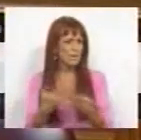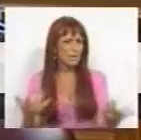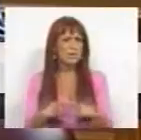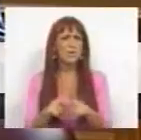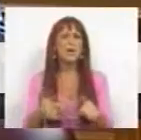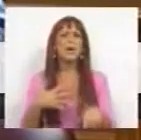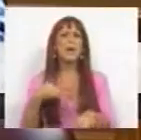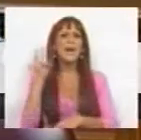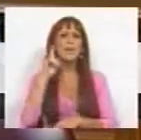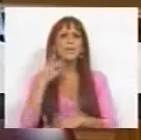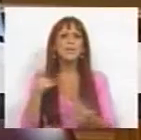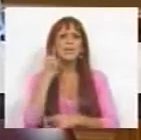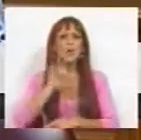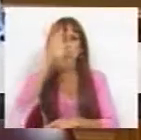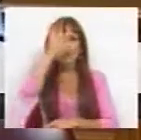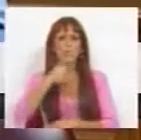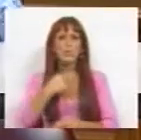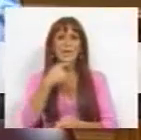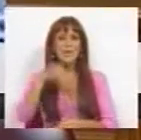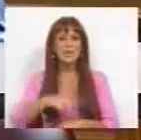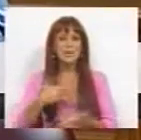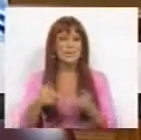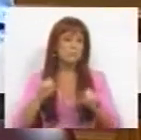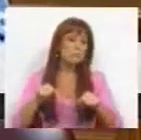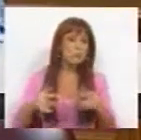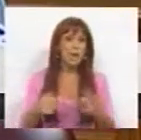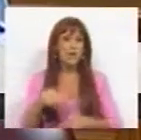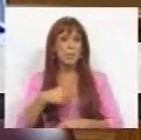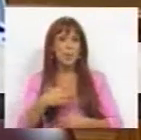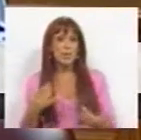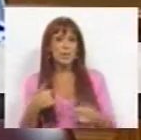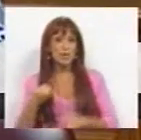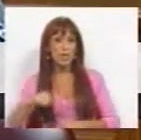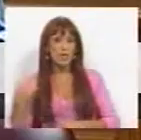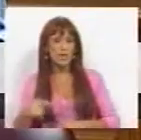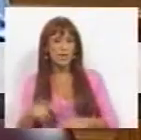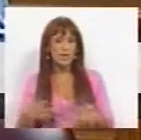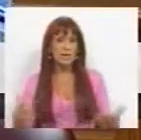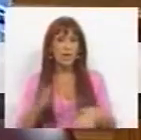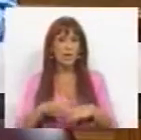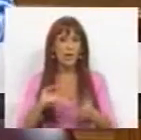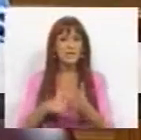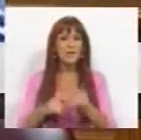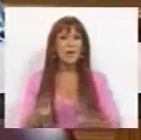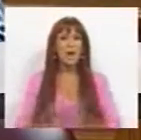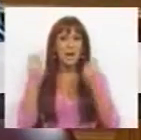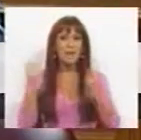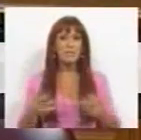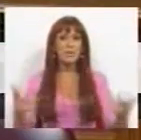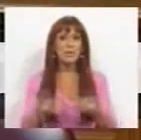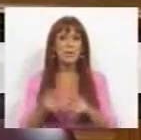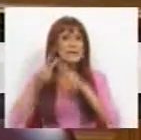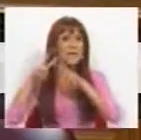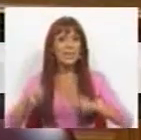portanto, eu queria que era importante que a Sra. Ministra também nos dissesse se partilha destas preocupações que os Verdes têm em relação à necessidade de investir